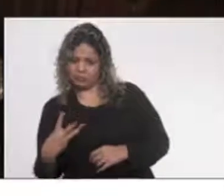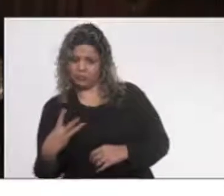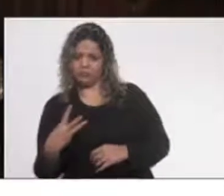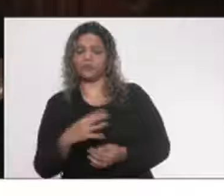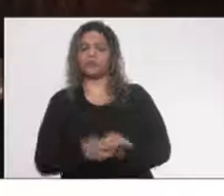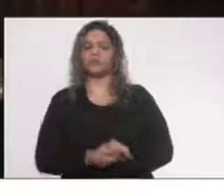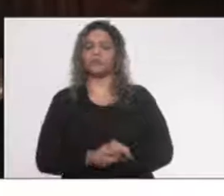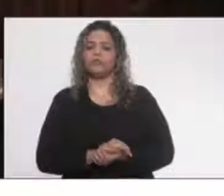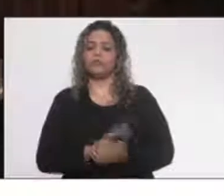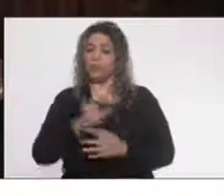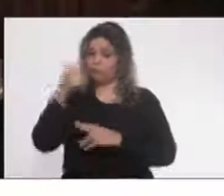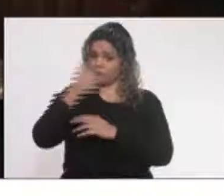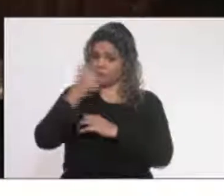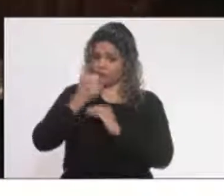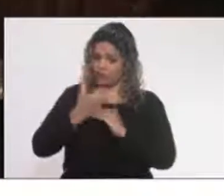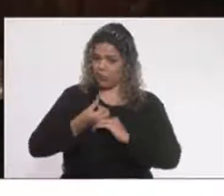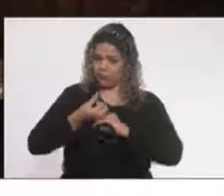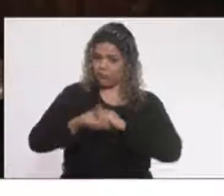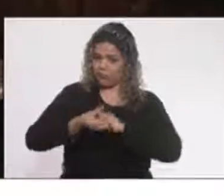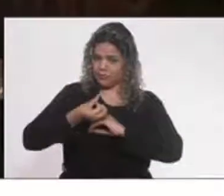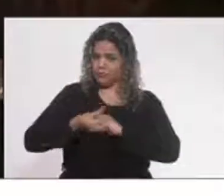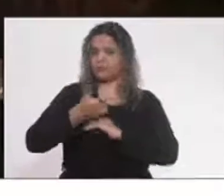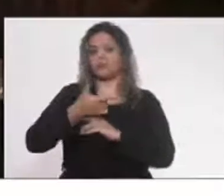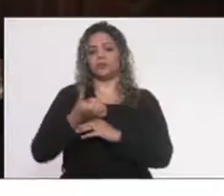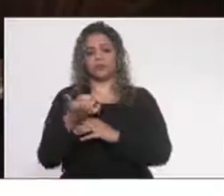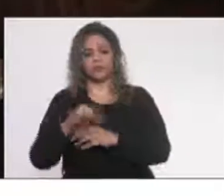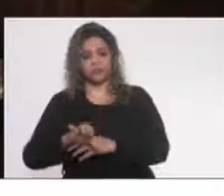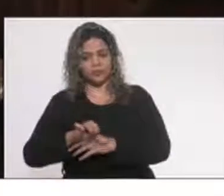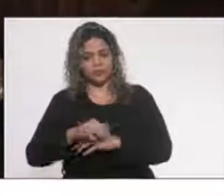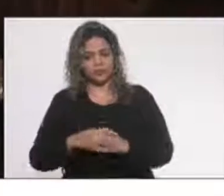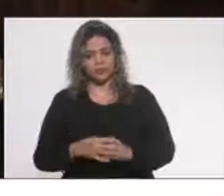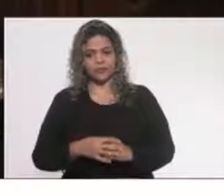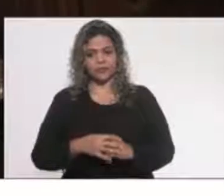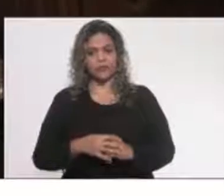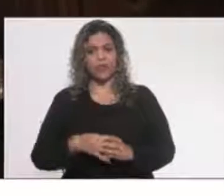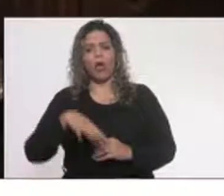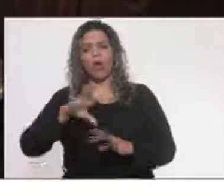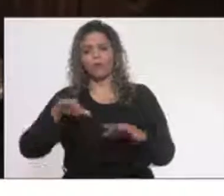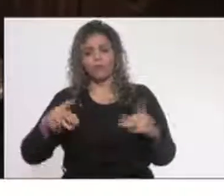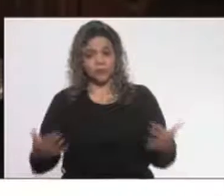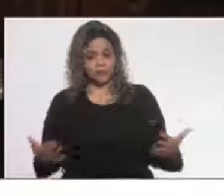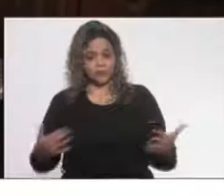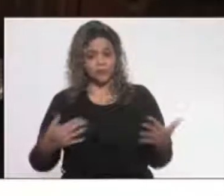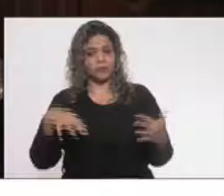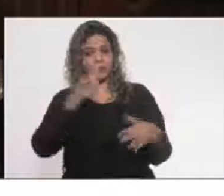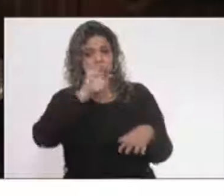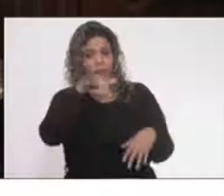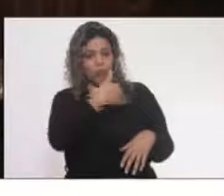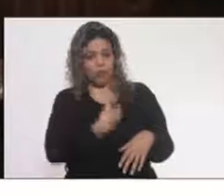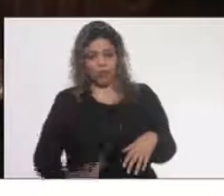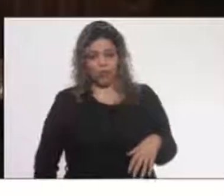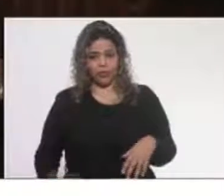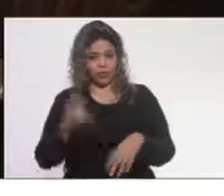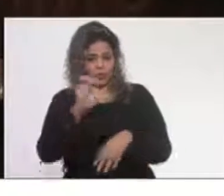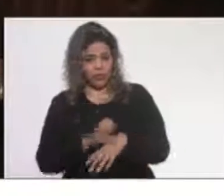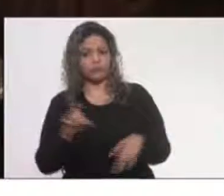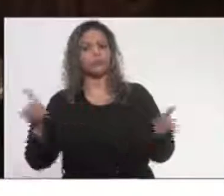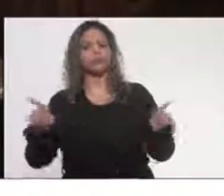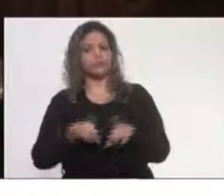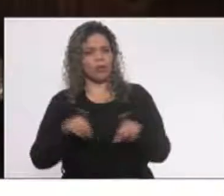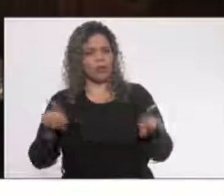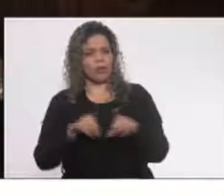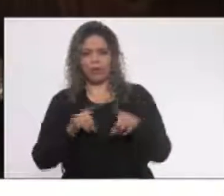14,3% no primeiro semestre aí de 2019. Ou seja, o governo do estado